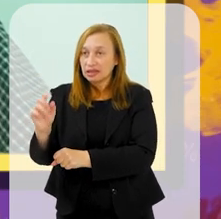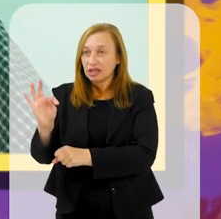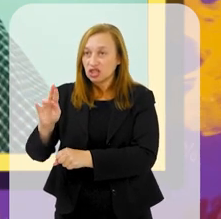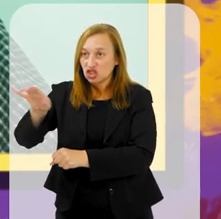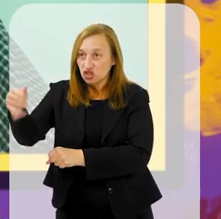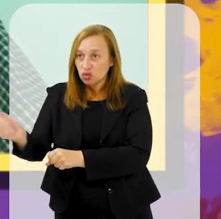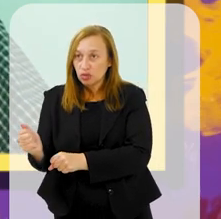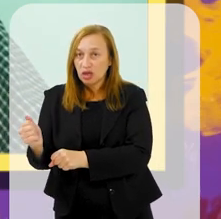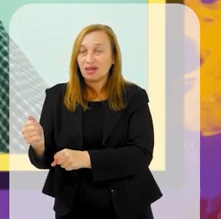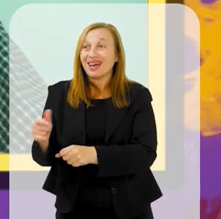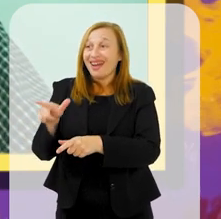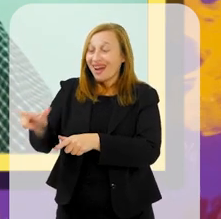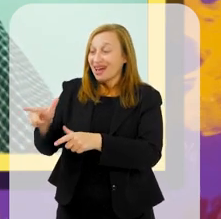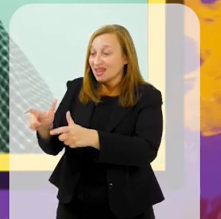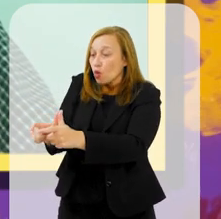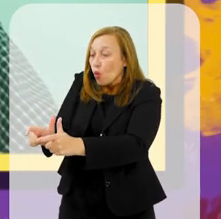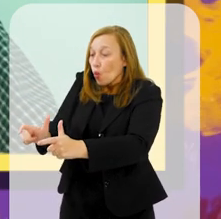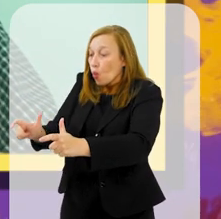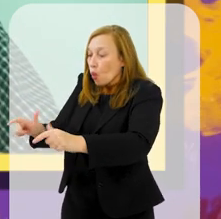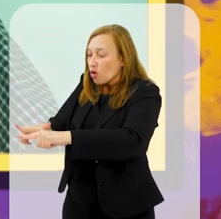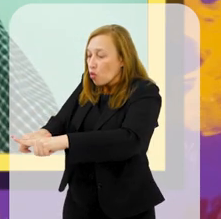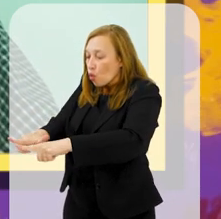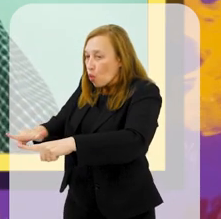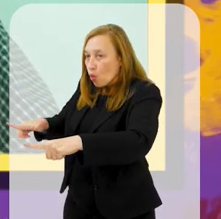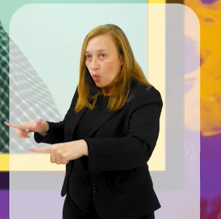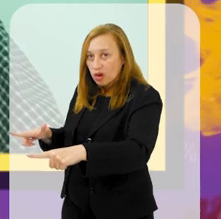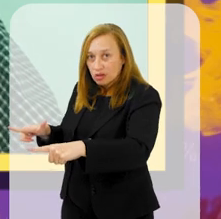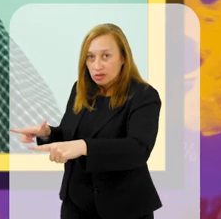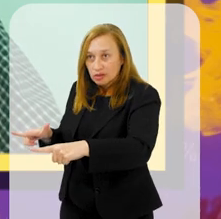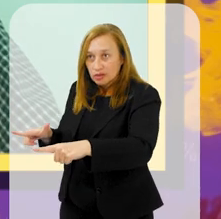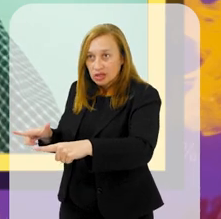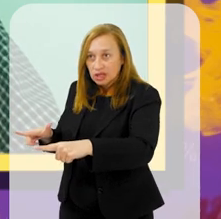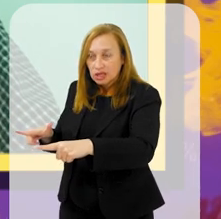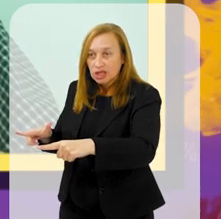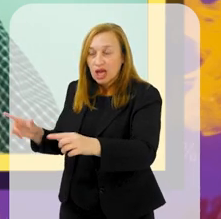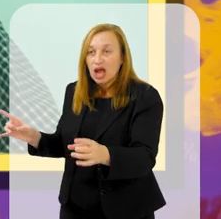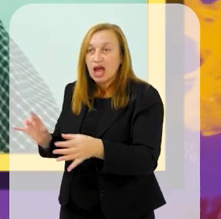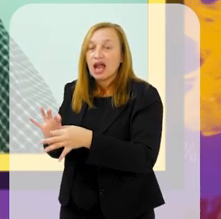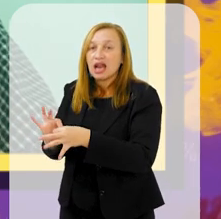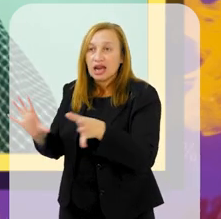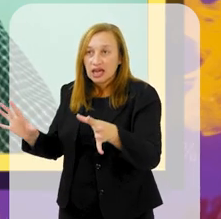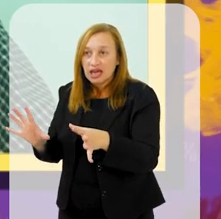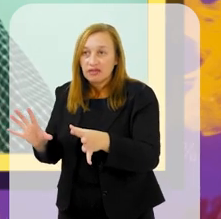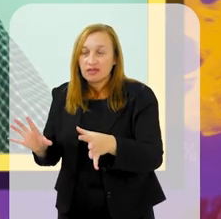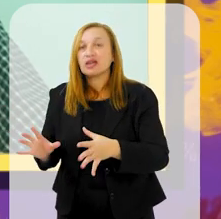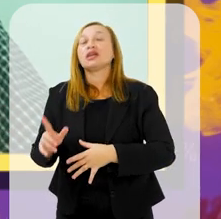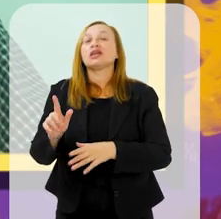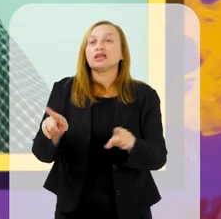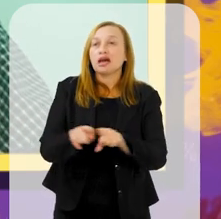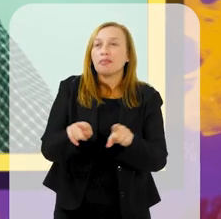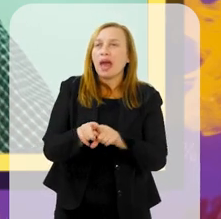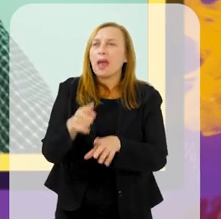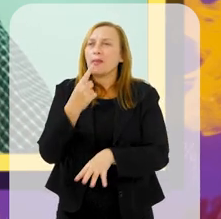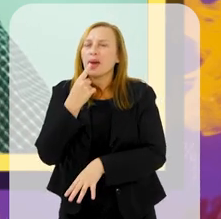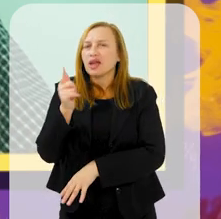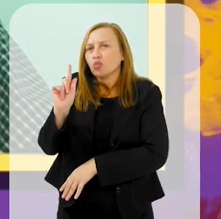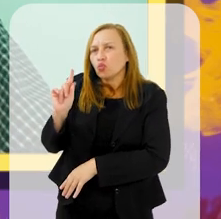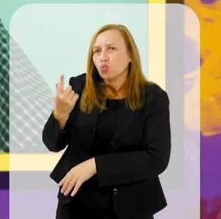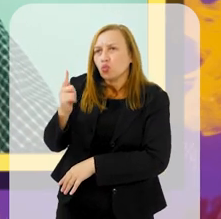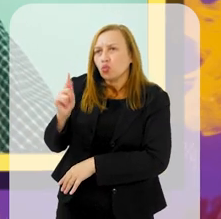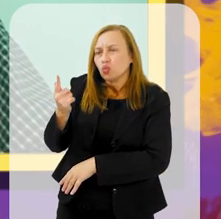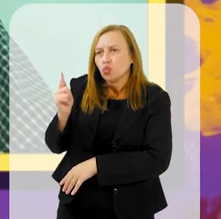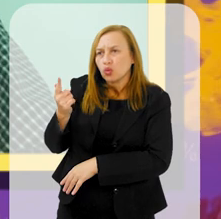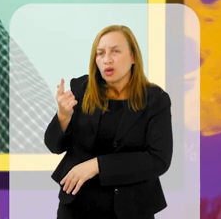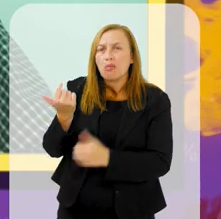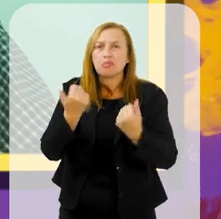história. Porque, apesar de você ter muitos terrenos livres nessa área da Barra e subindo um pouco para Guaratiba,